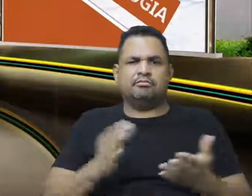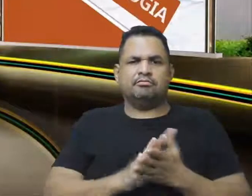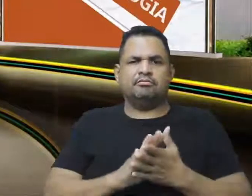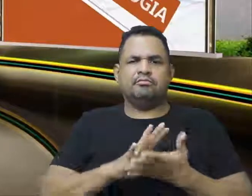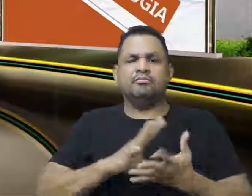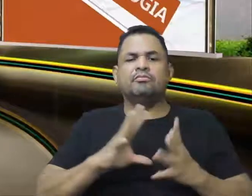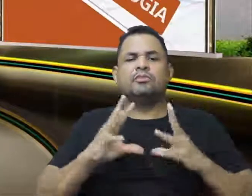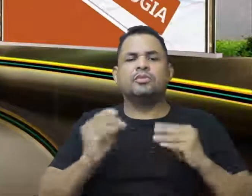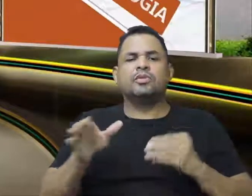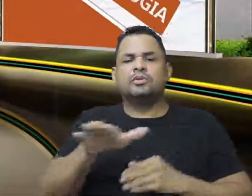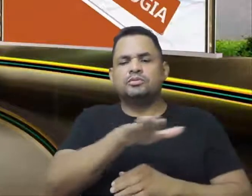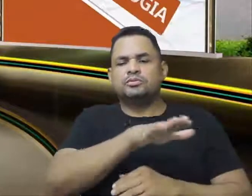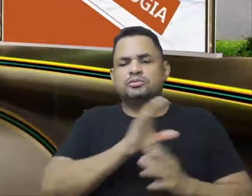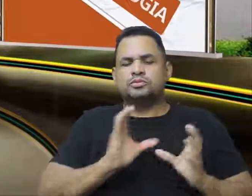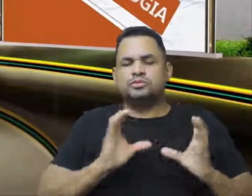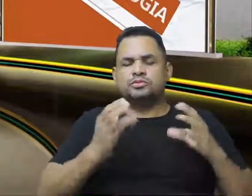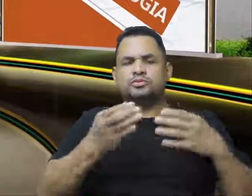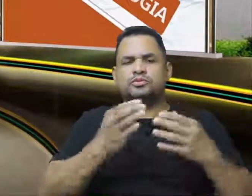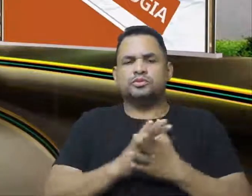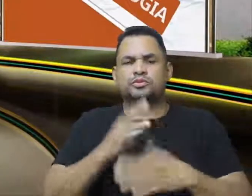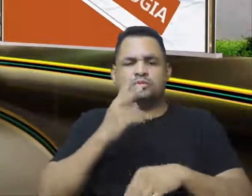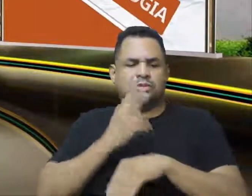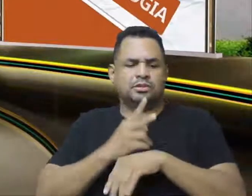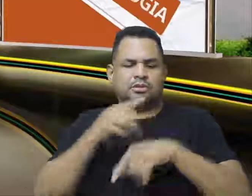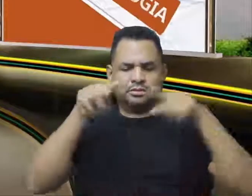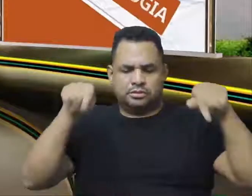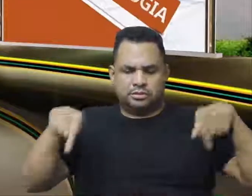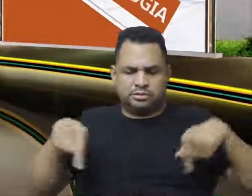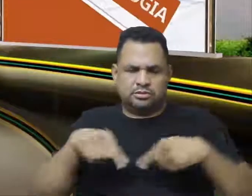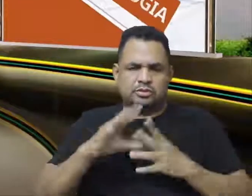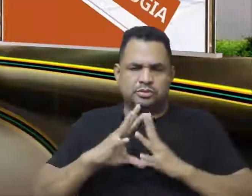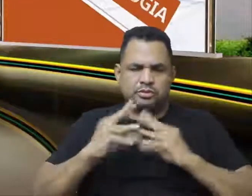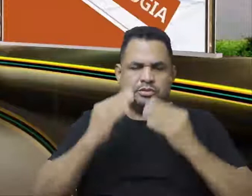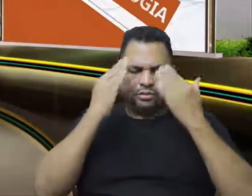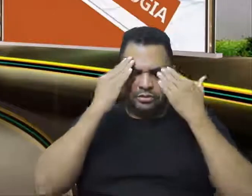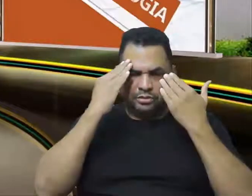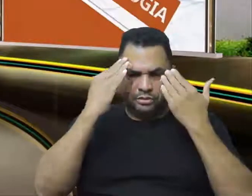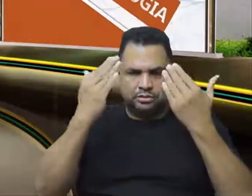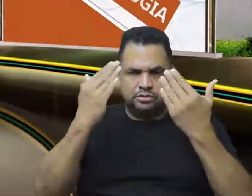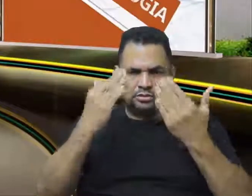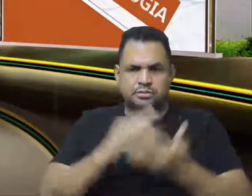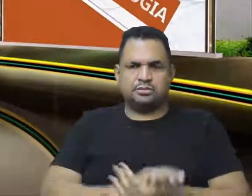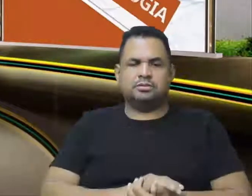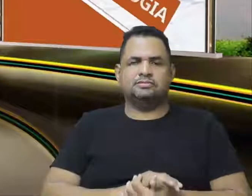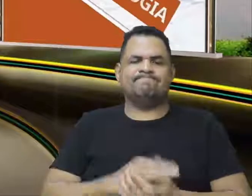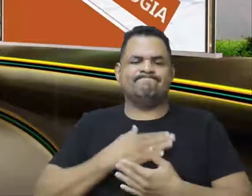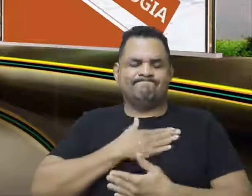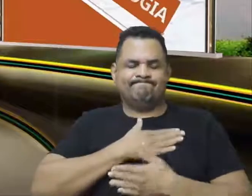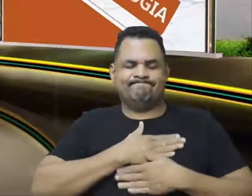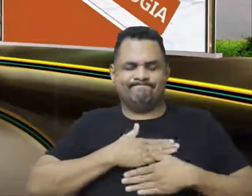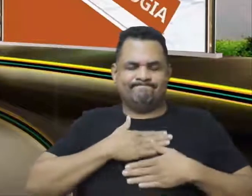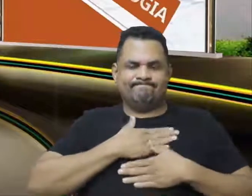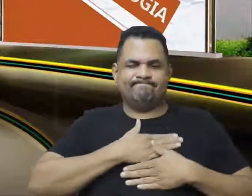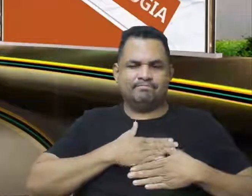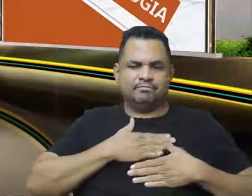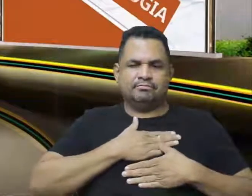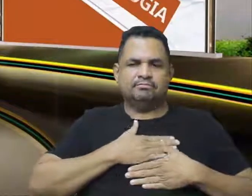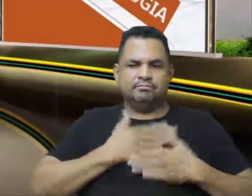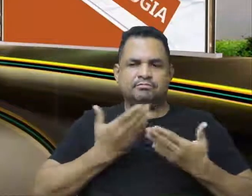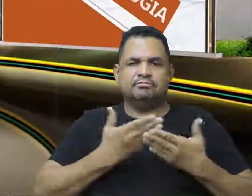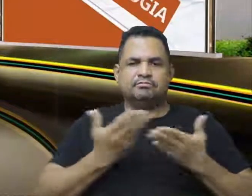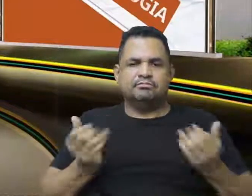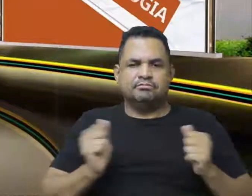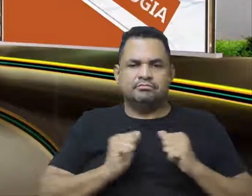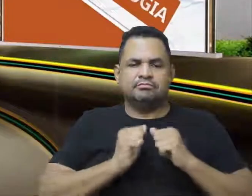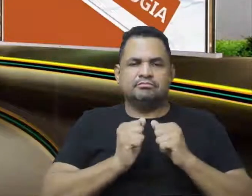a toda nossa equipe aqui de estúdio né então agradecer todo mundo e dizer que foi um prazer estar com vocês